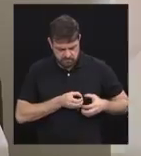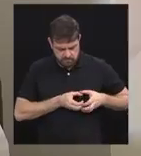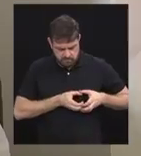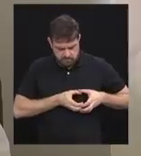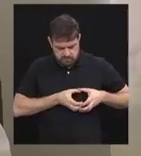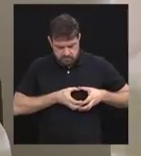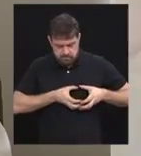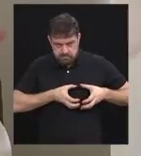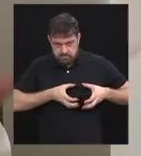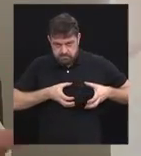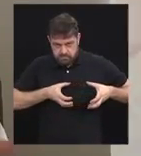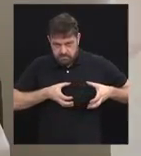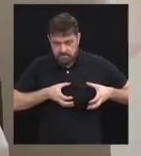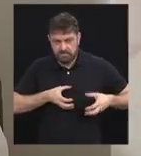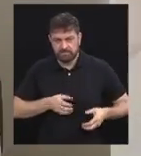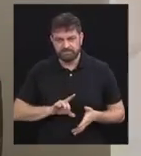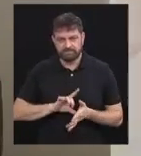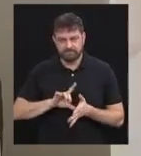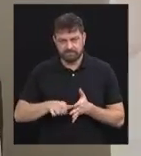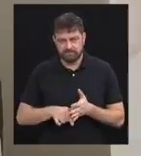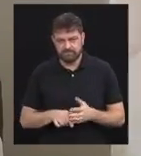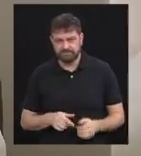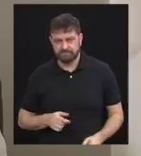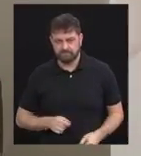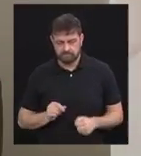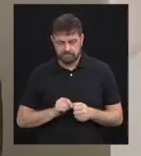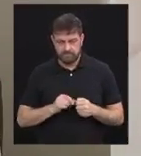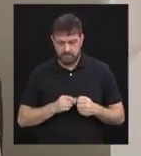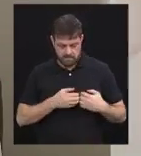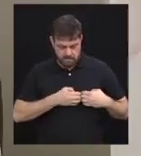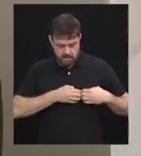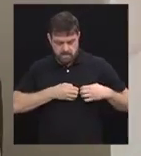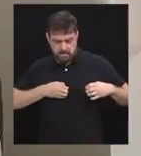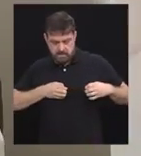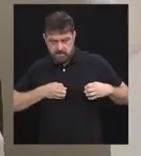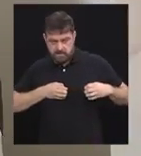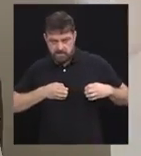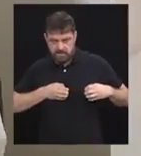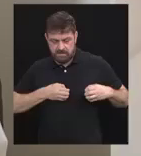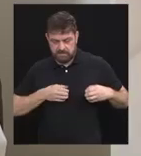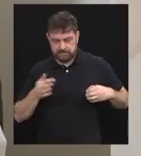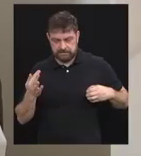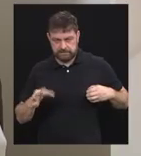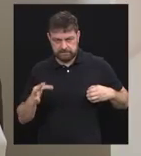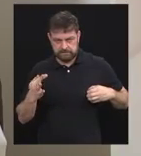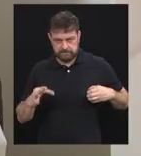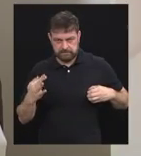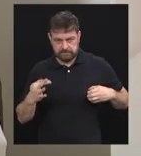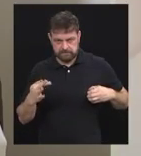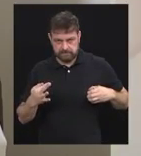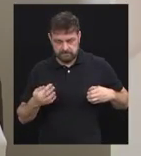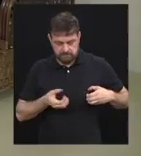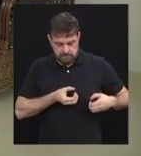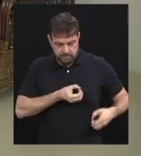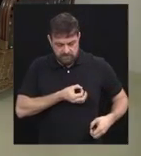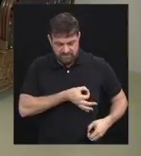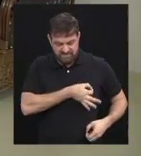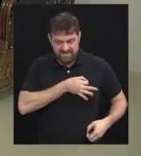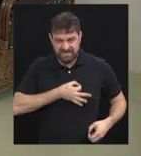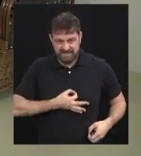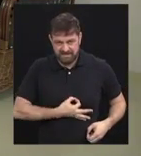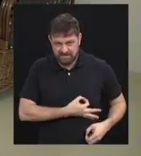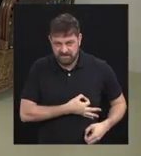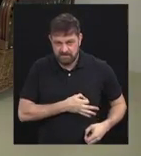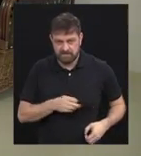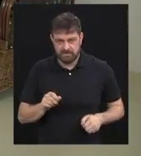cresce, muitas vezes ulcera a pele, torna-se ulcerado e é